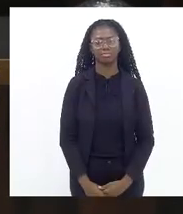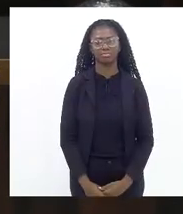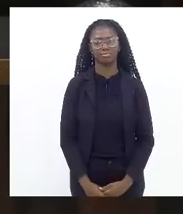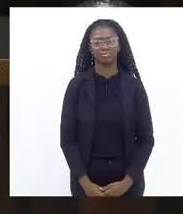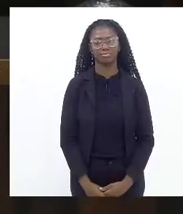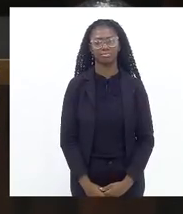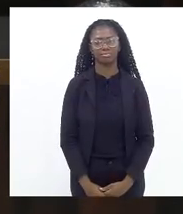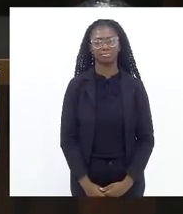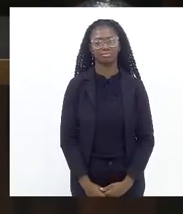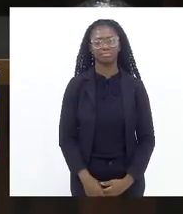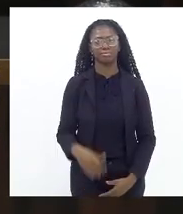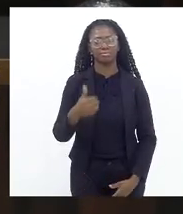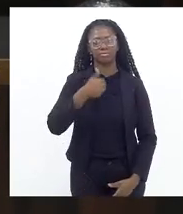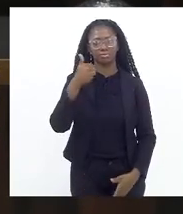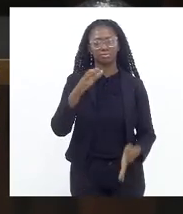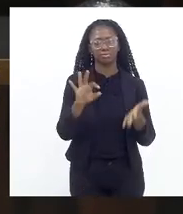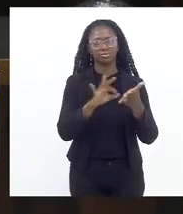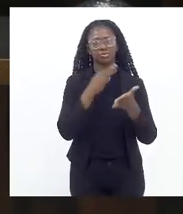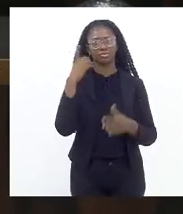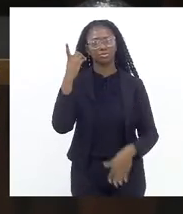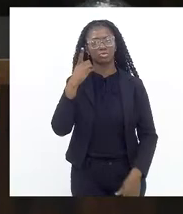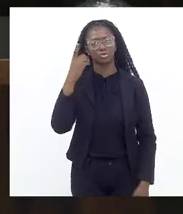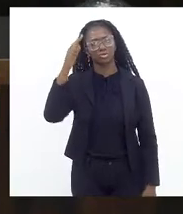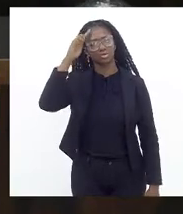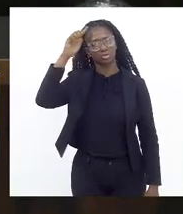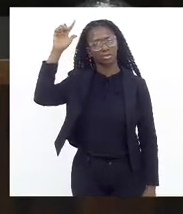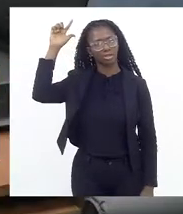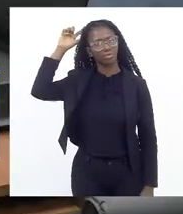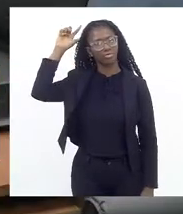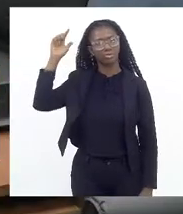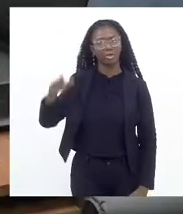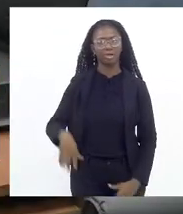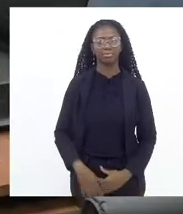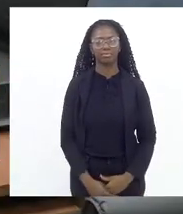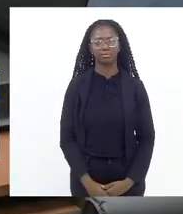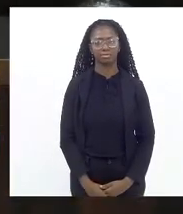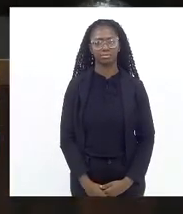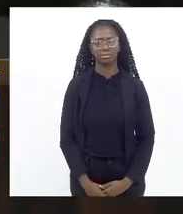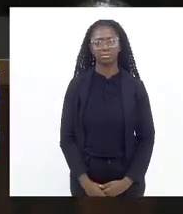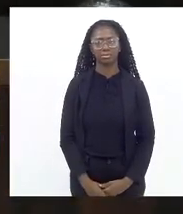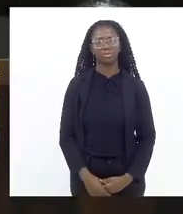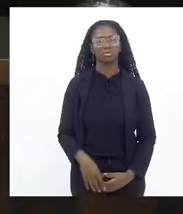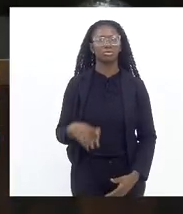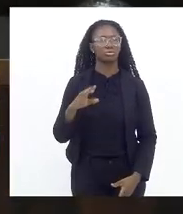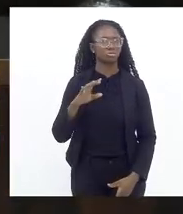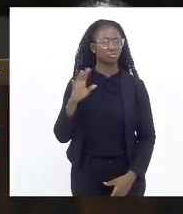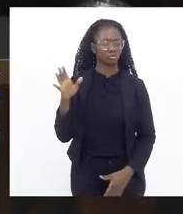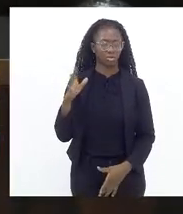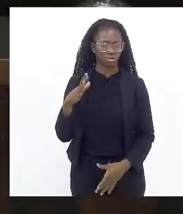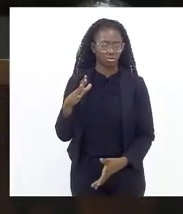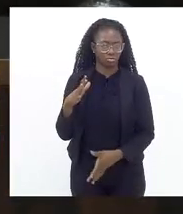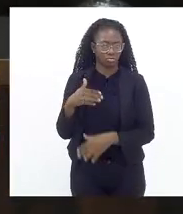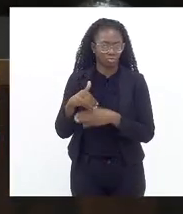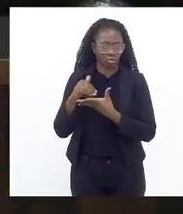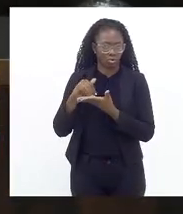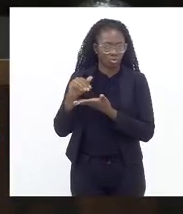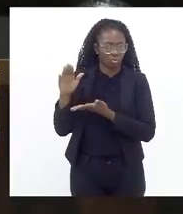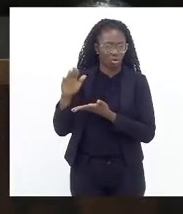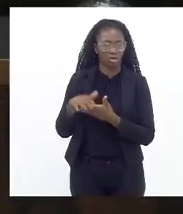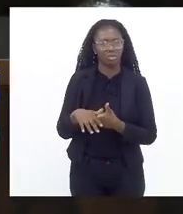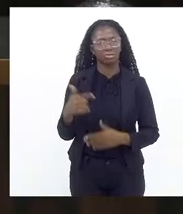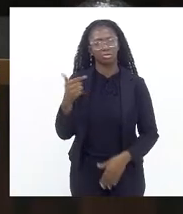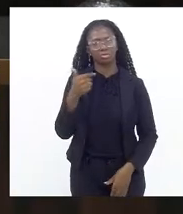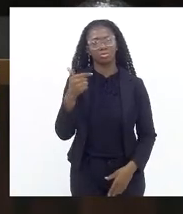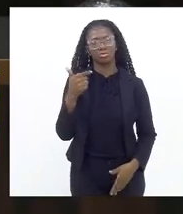O primeiro orador escrito é o deputado Luiz Paulo. Ele não se encontra presente. O segundo